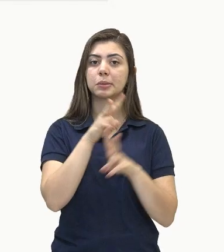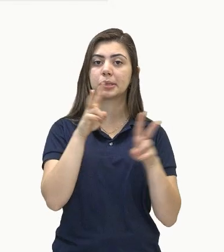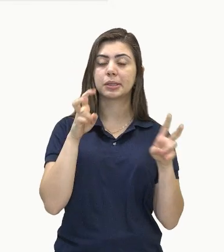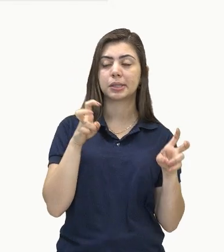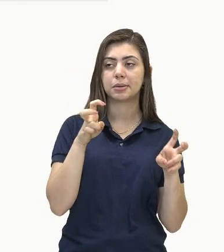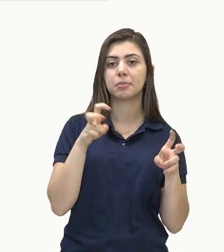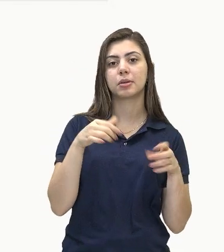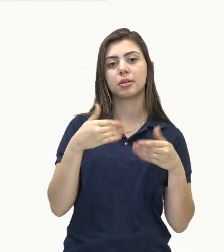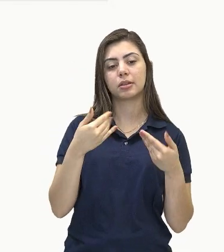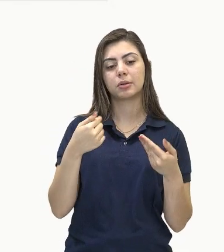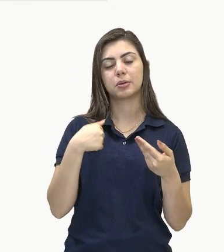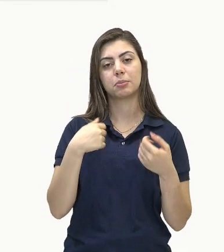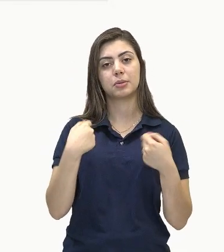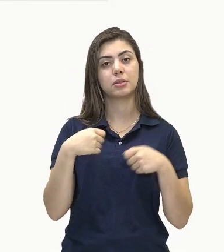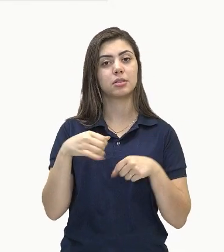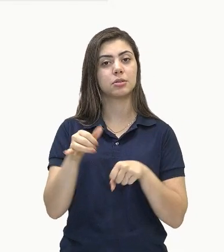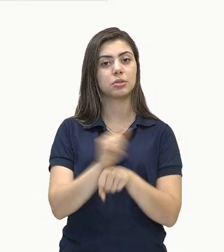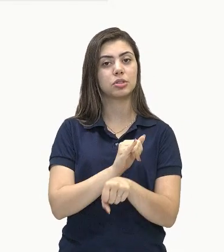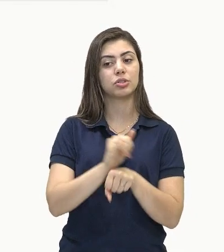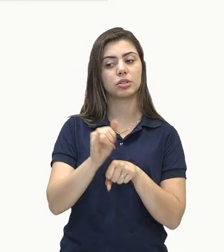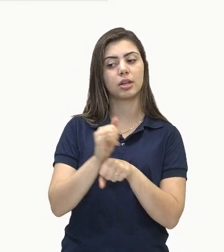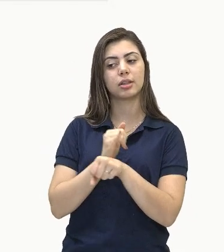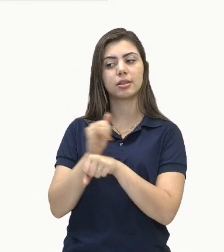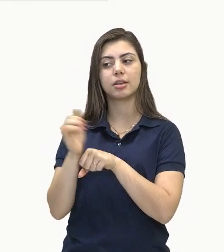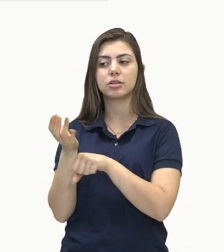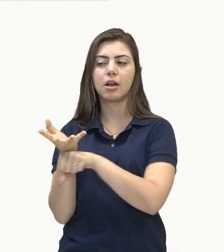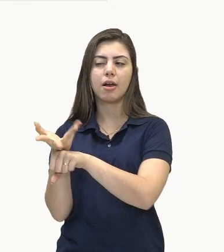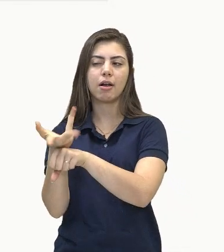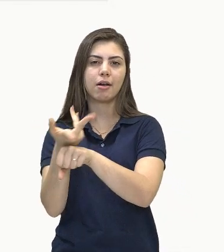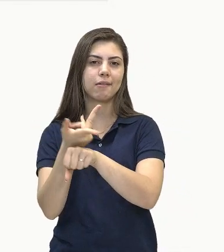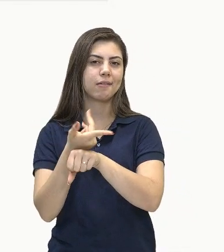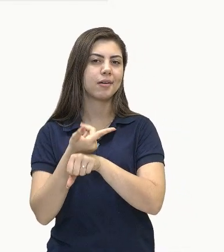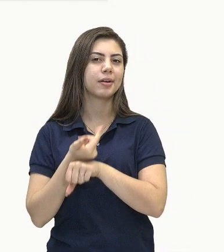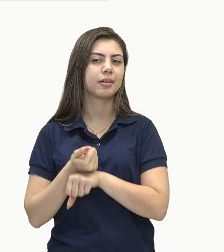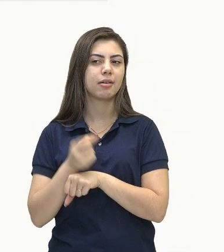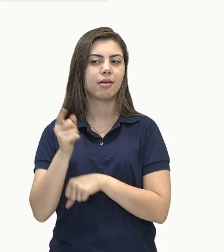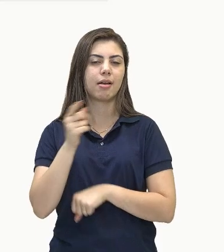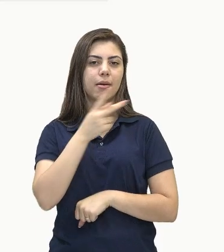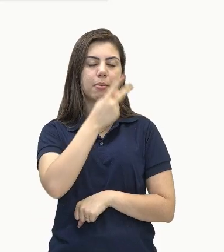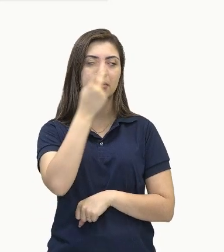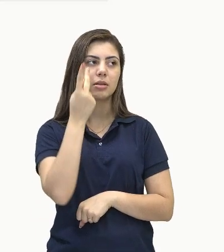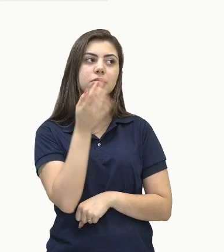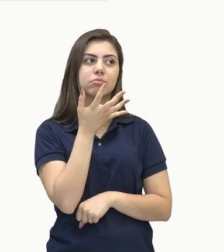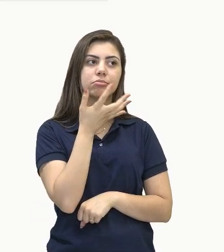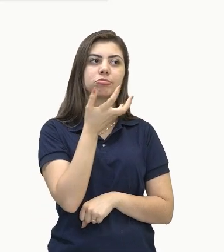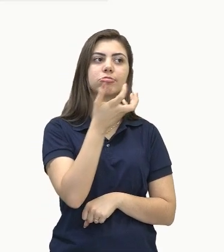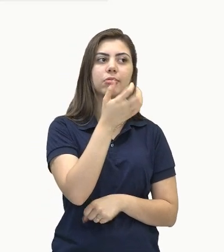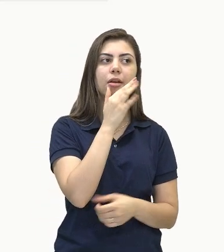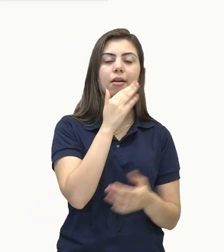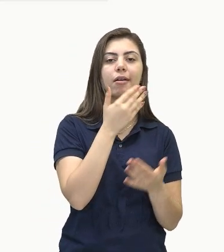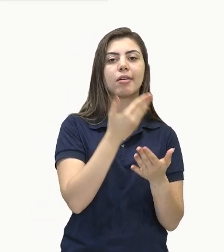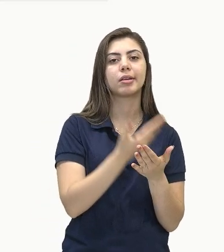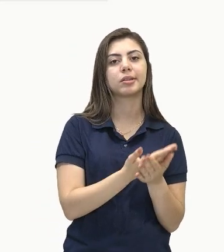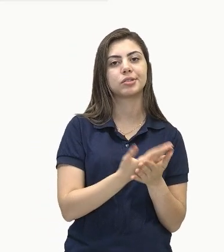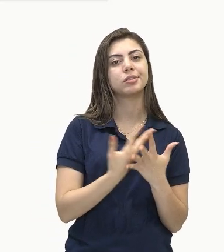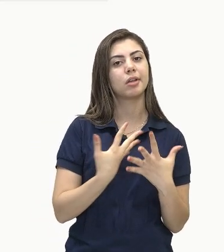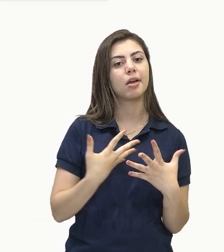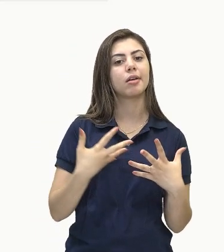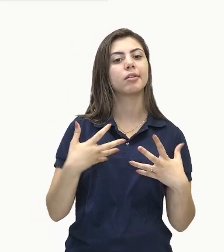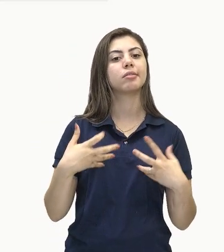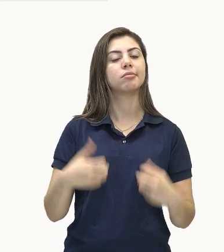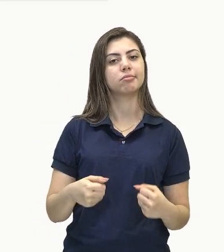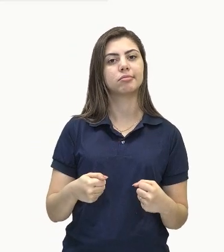utilizar então estratégias para eu convencer alguém a